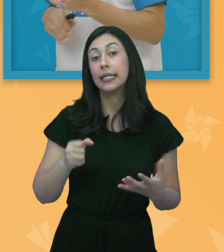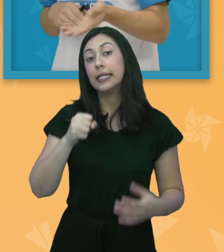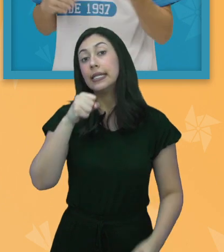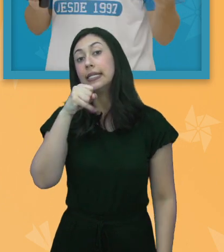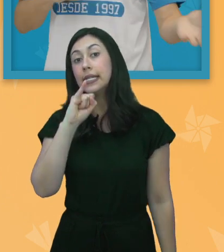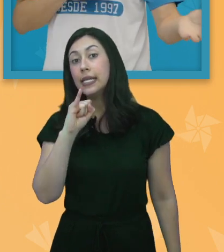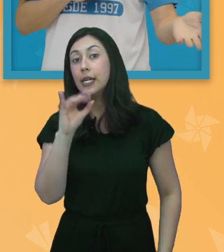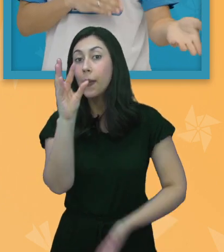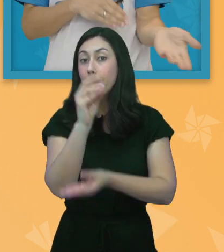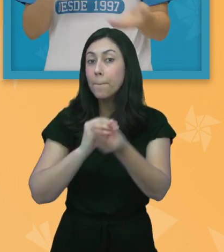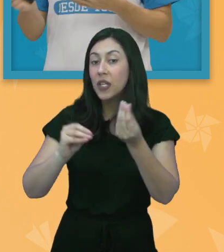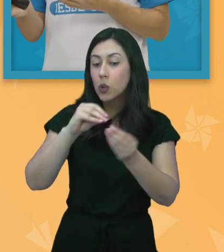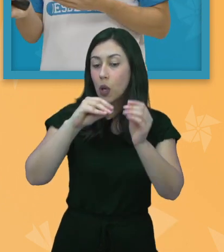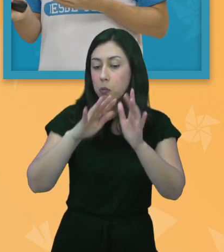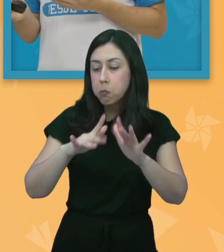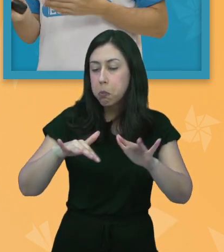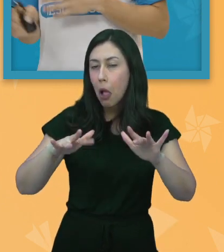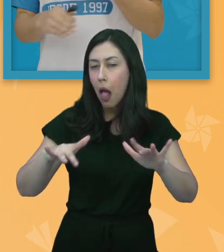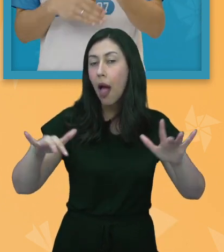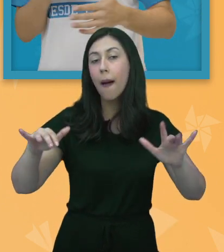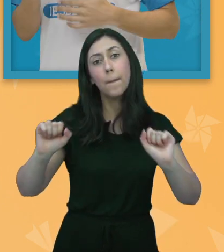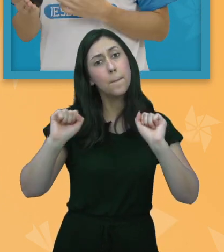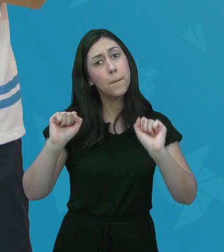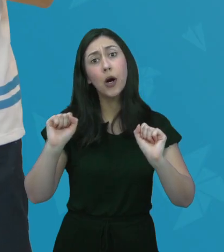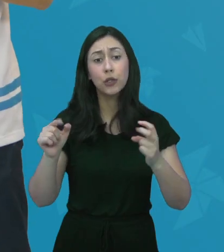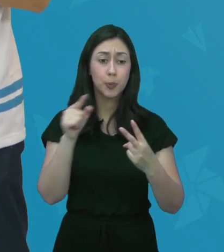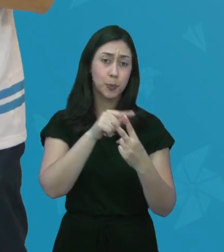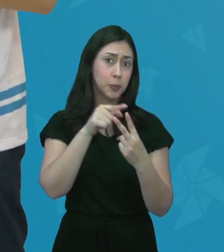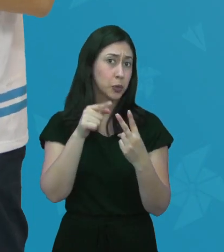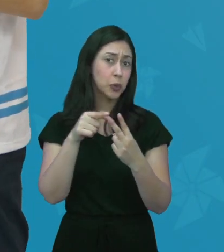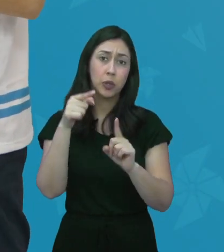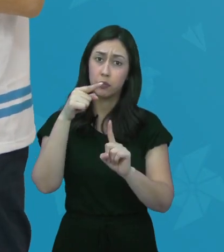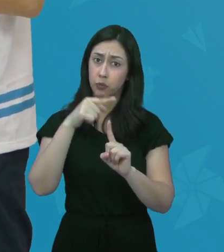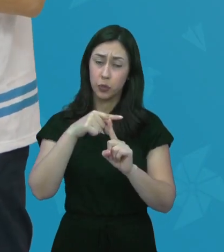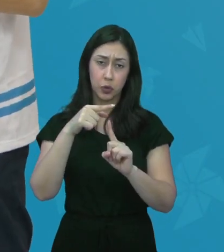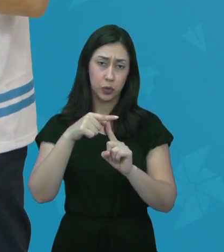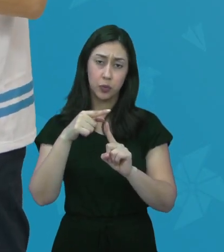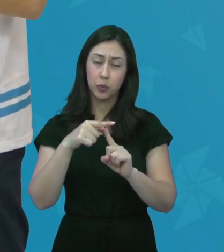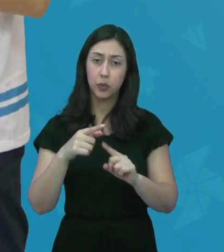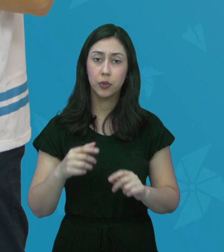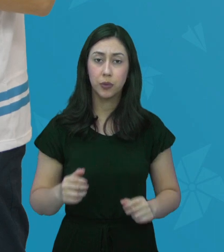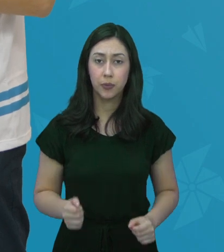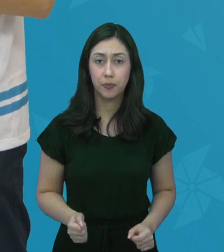líquidos podem ser tanto homogêneas quanto heterogêneas, aí dependem de outros fatores.